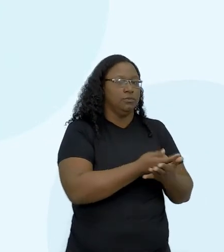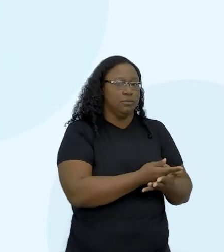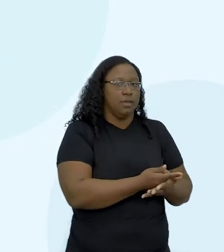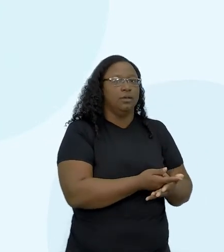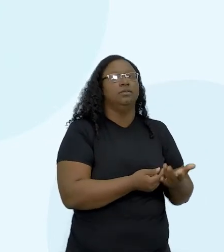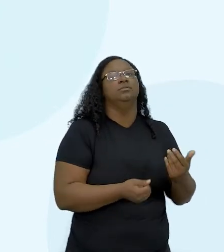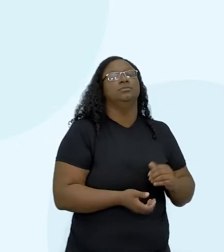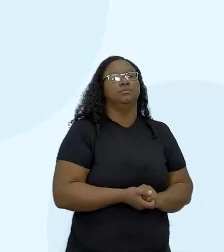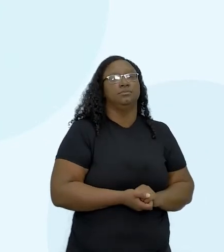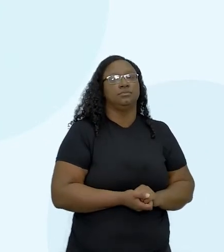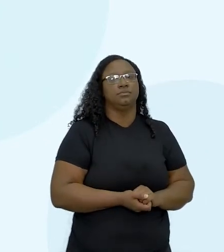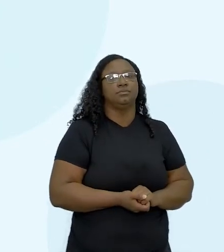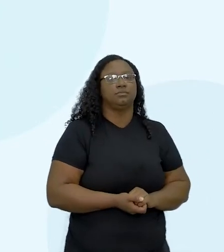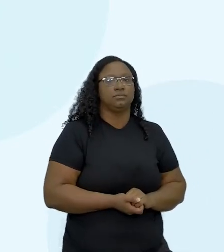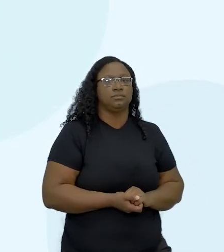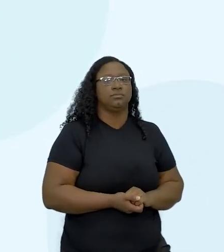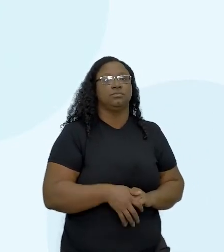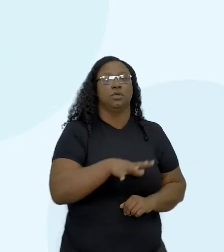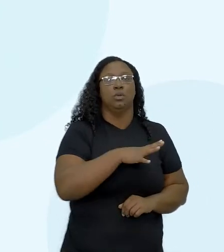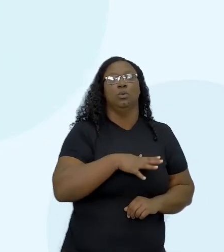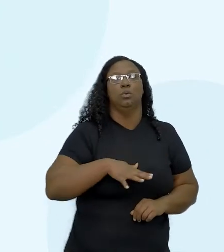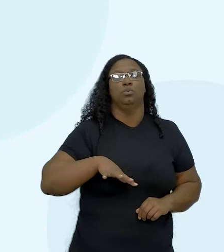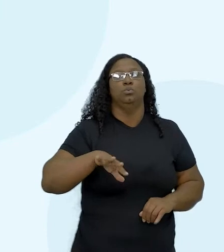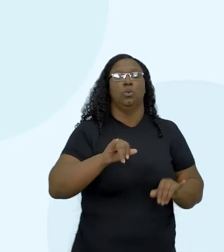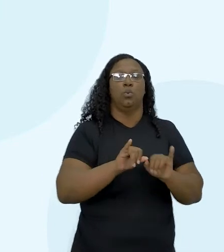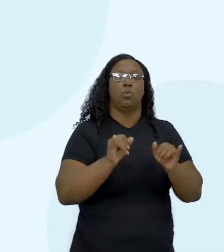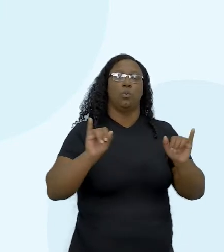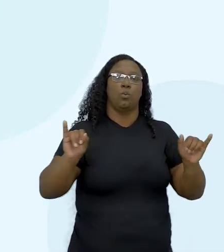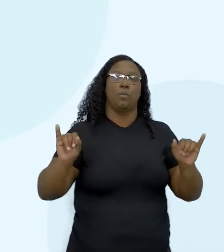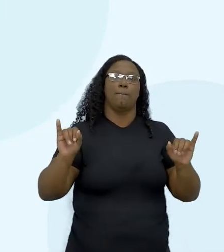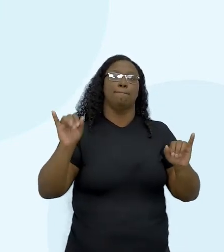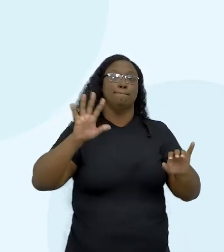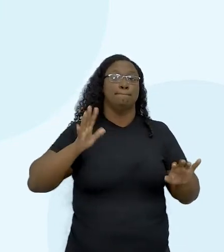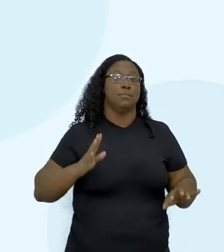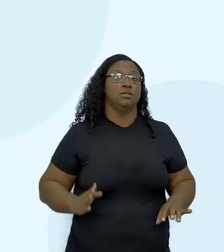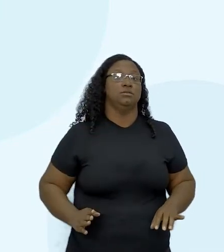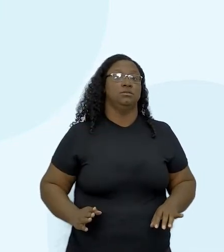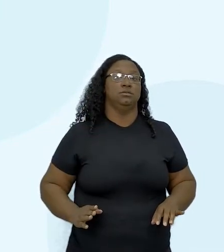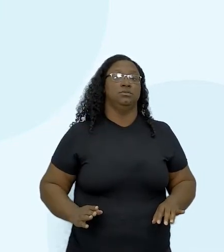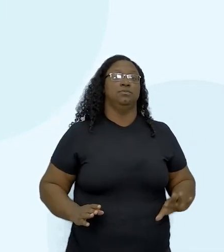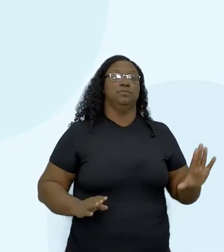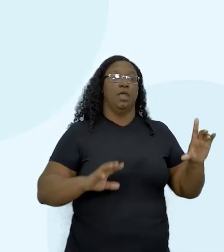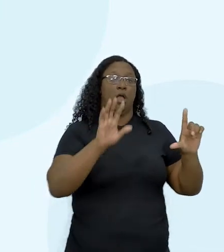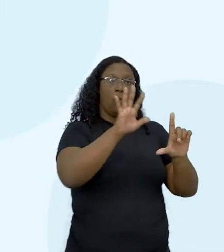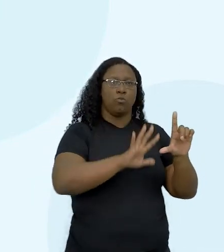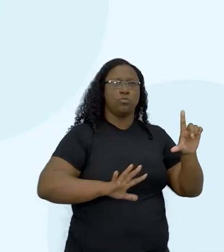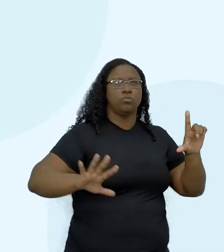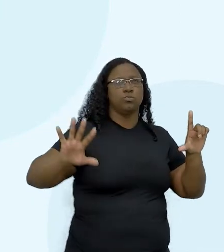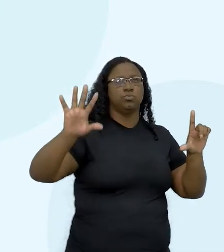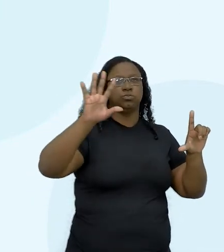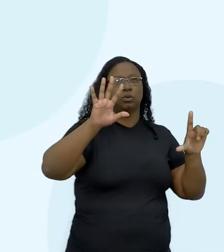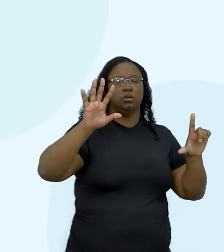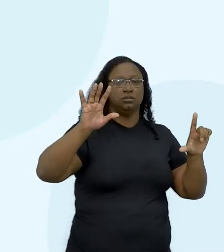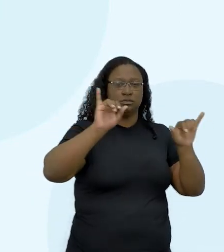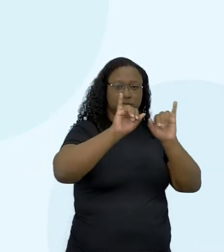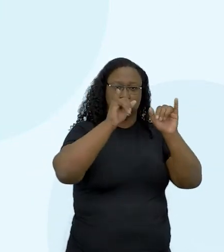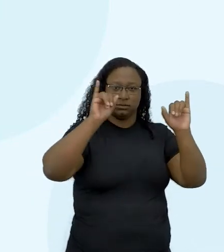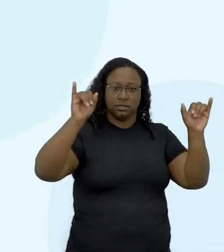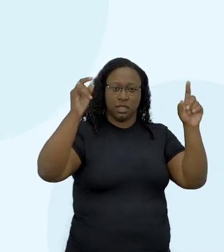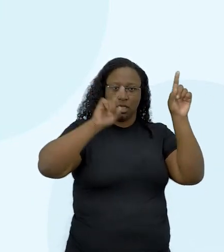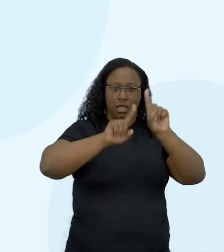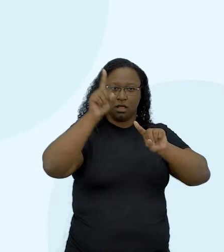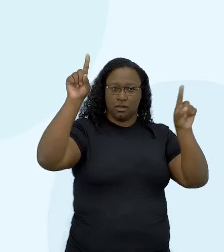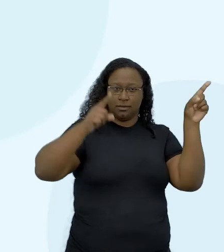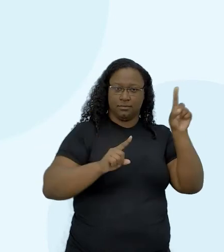tem sobre toda a matriz energética do Brasil, sobre a matriz elétrica especificamente, né, falando só